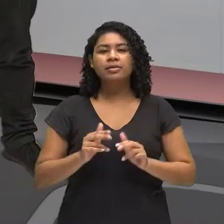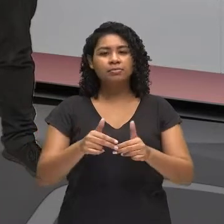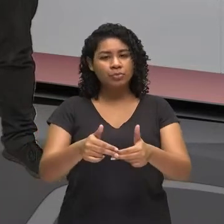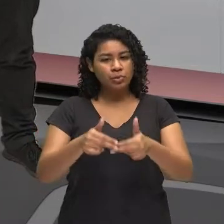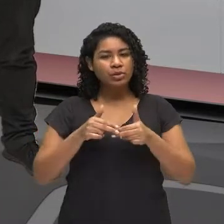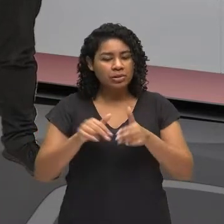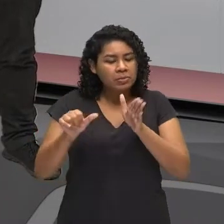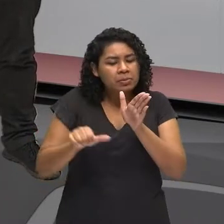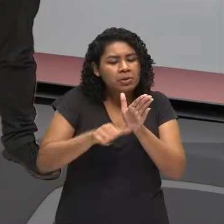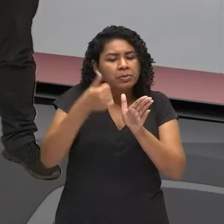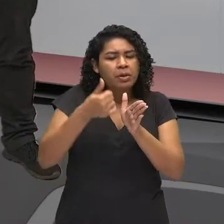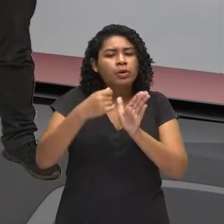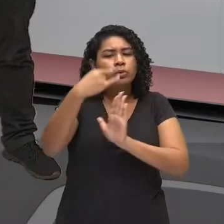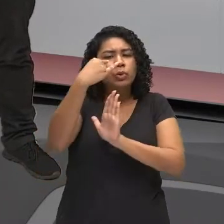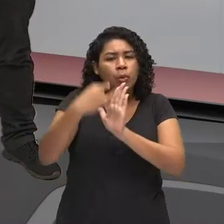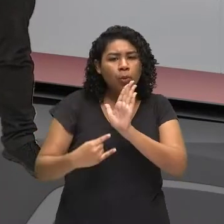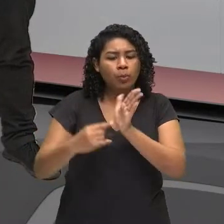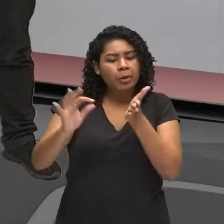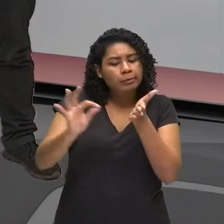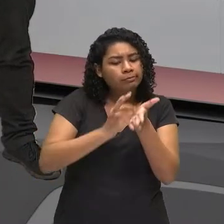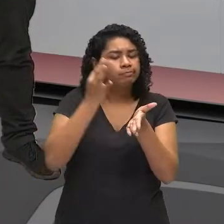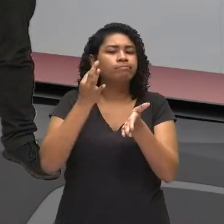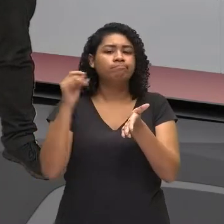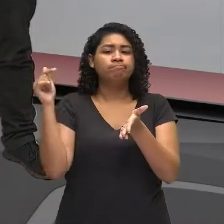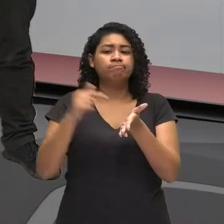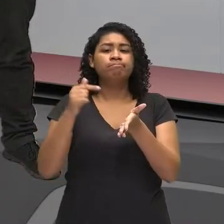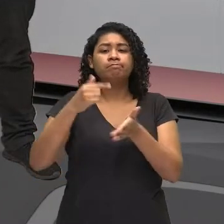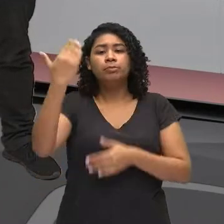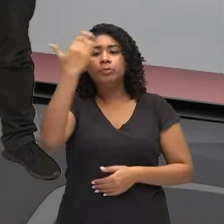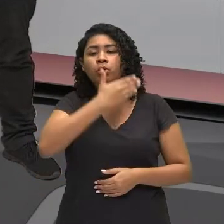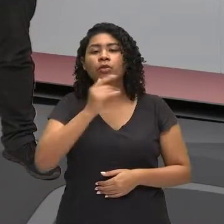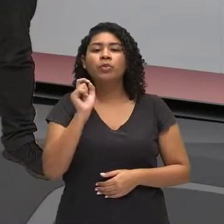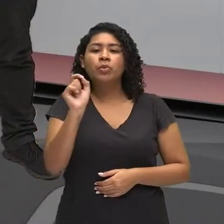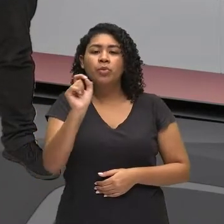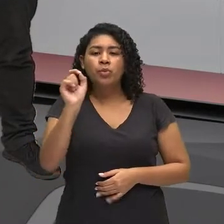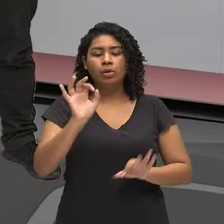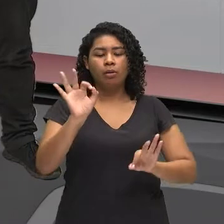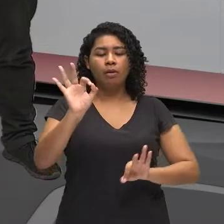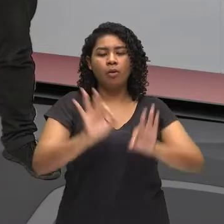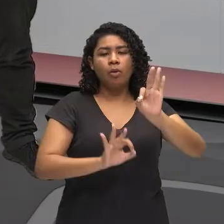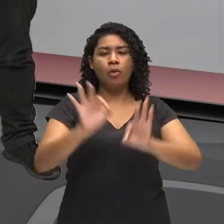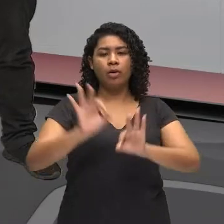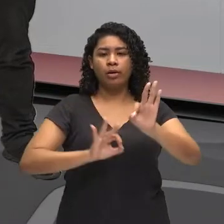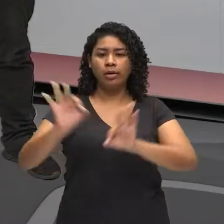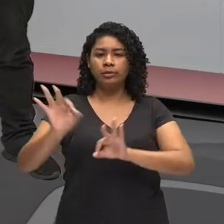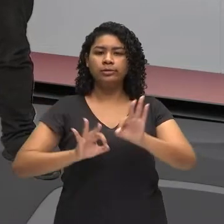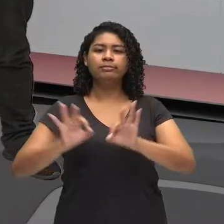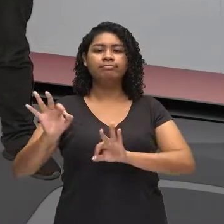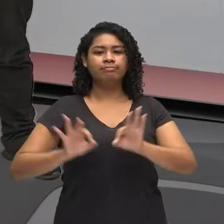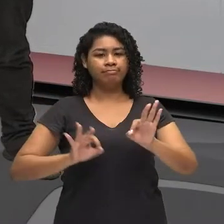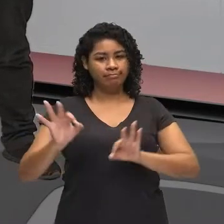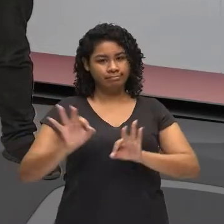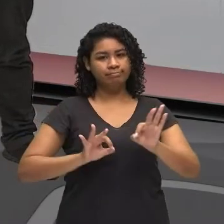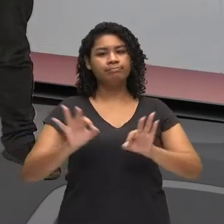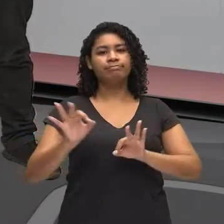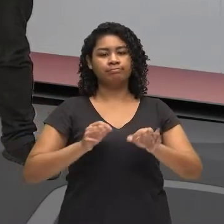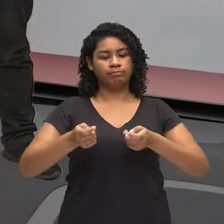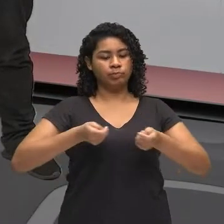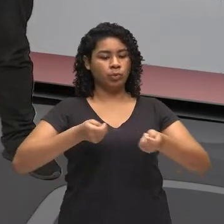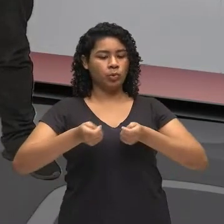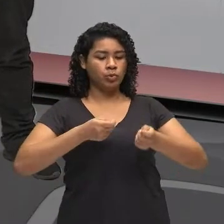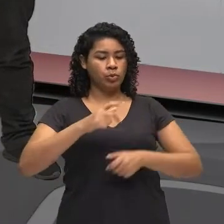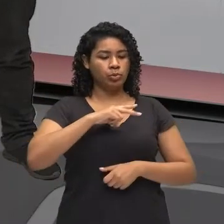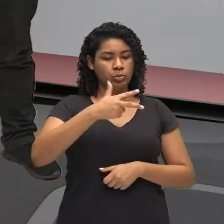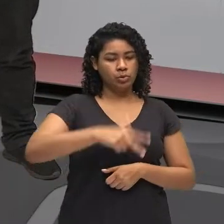primeiro tratado que vão definir, ou melhor, que vai definir as divisões, as limitações de posse entre Portugal e